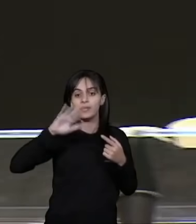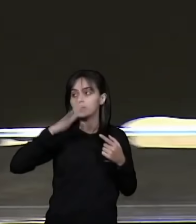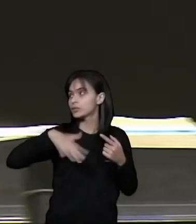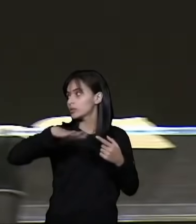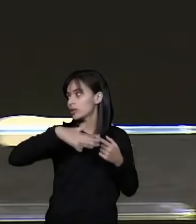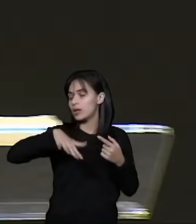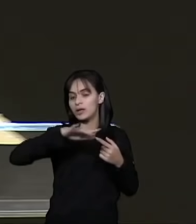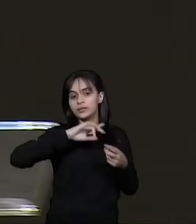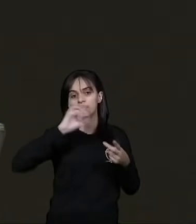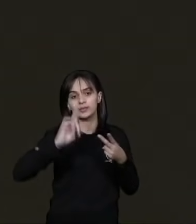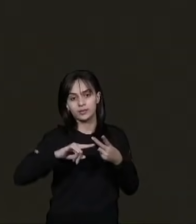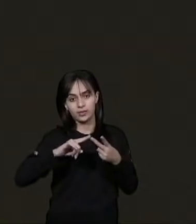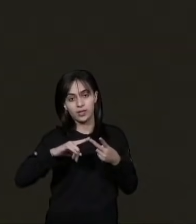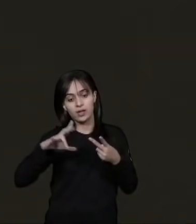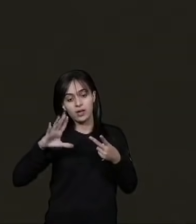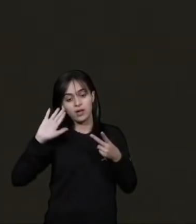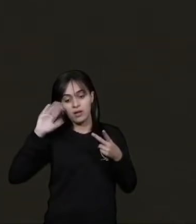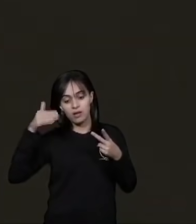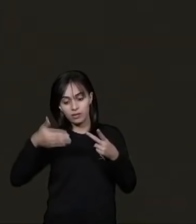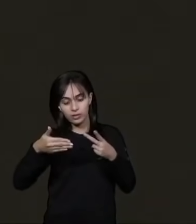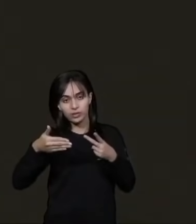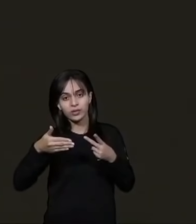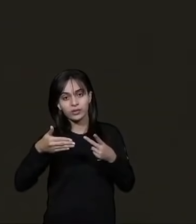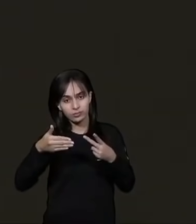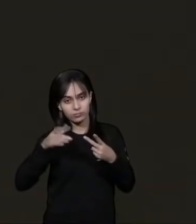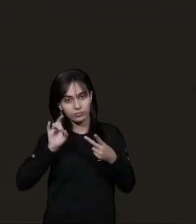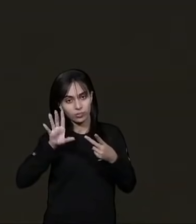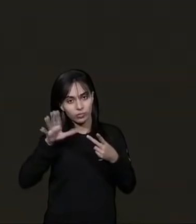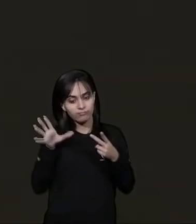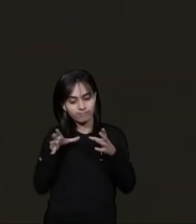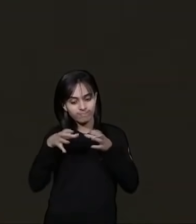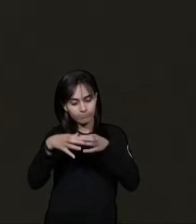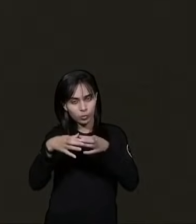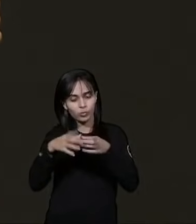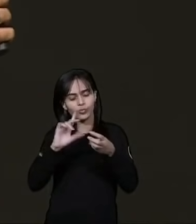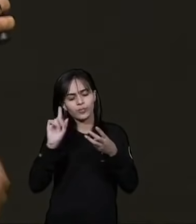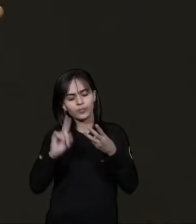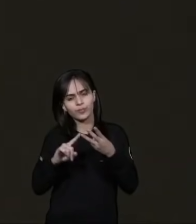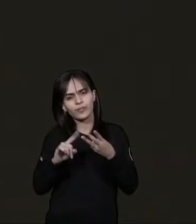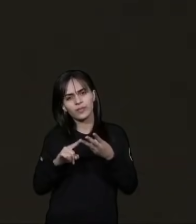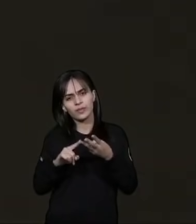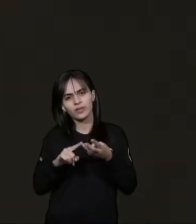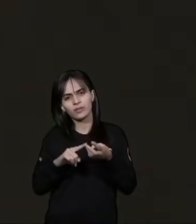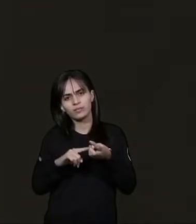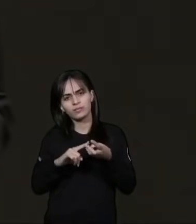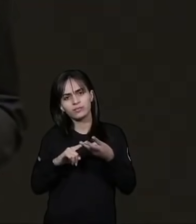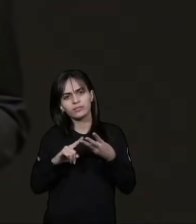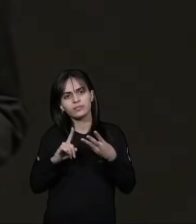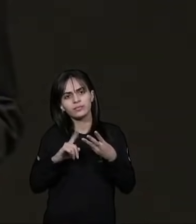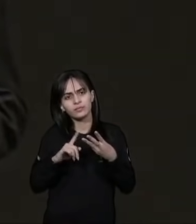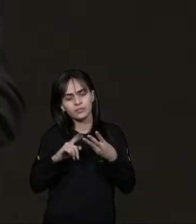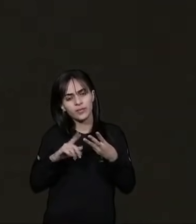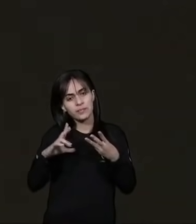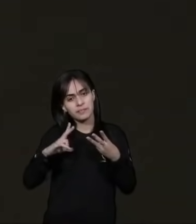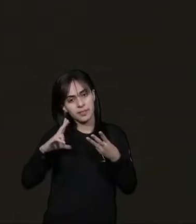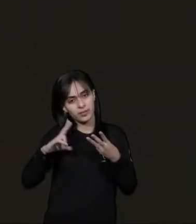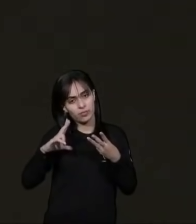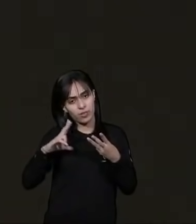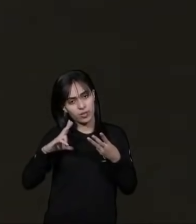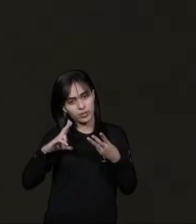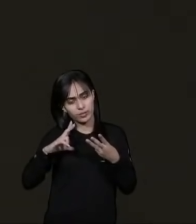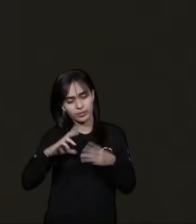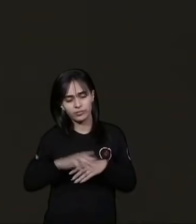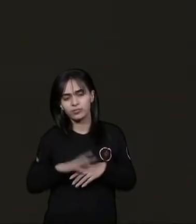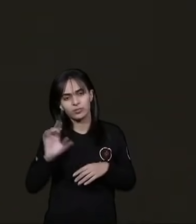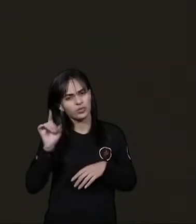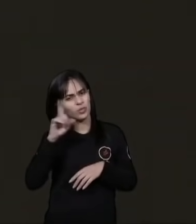temos promessas restritas que é só para o povo de Deus e temos promessas que estão pessoais